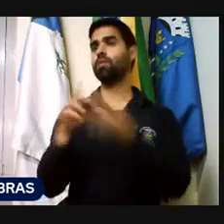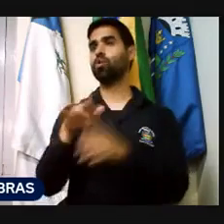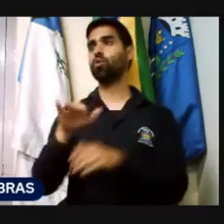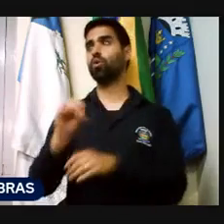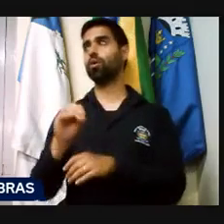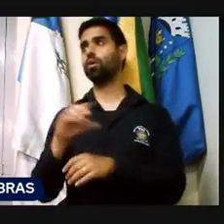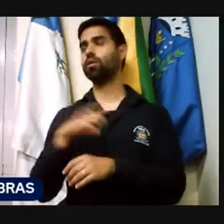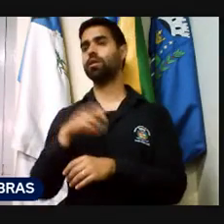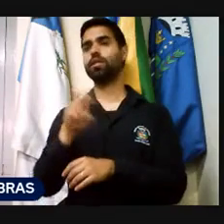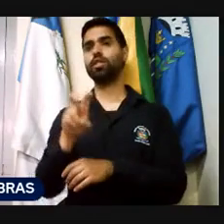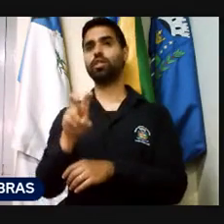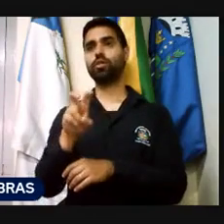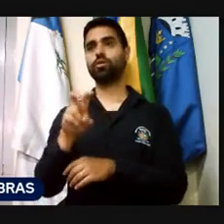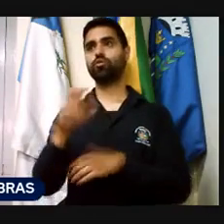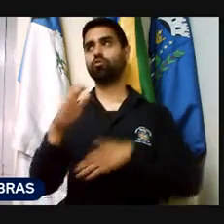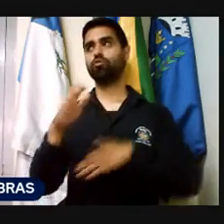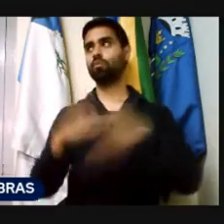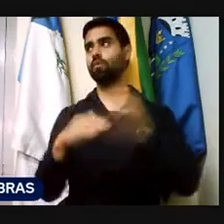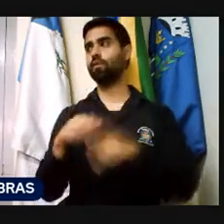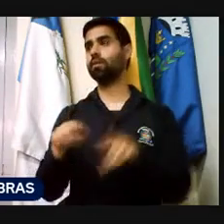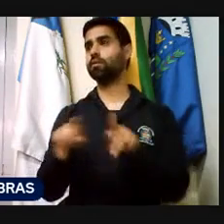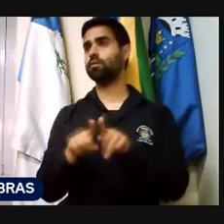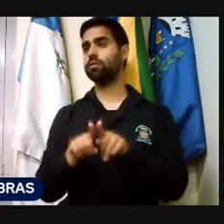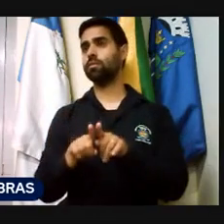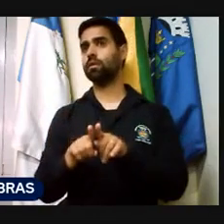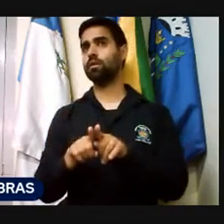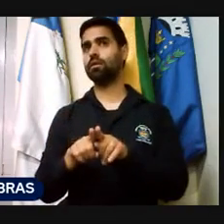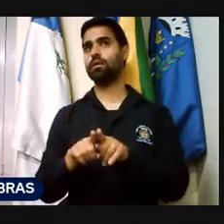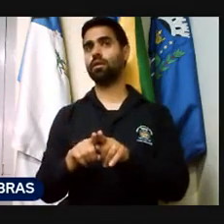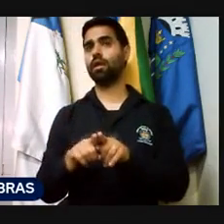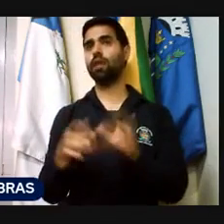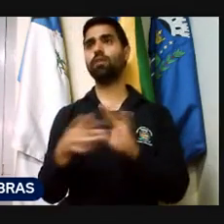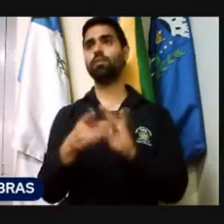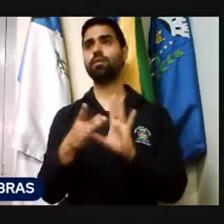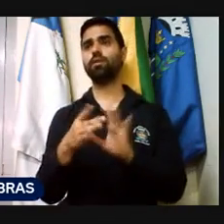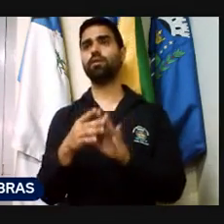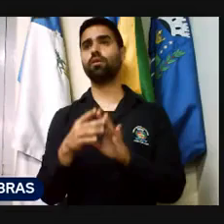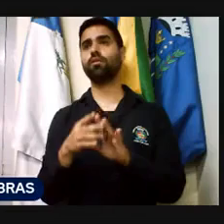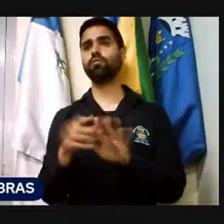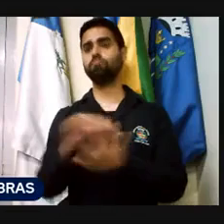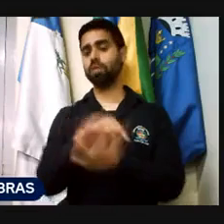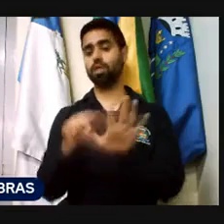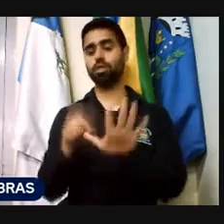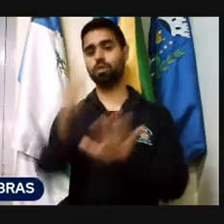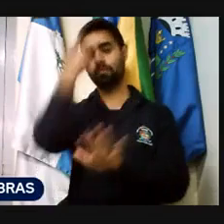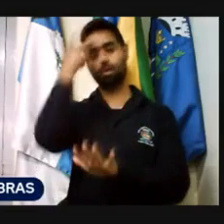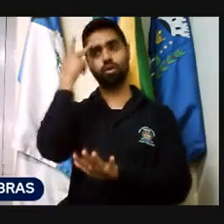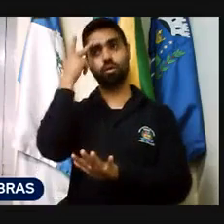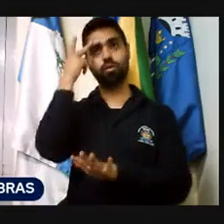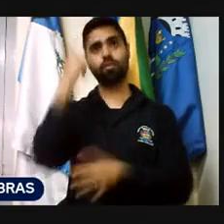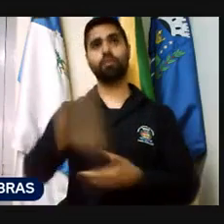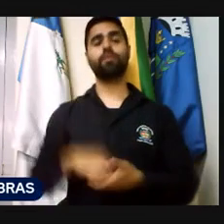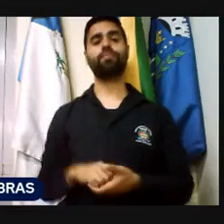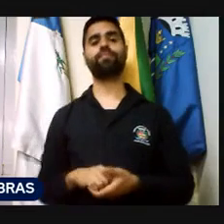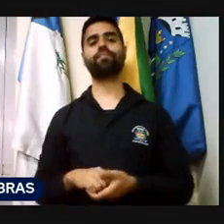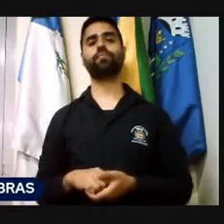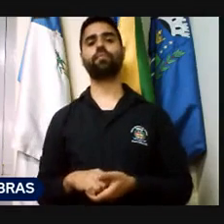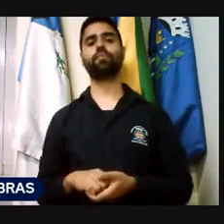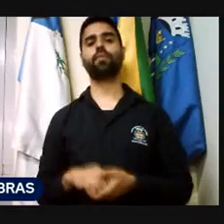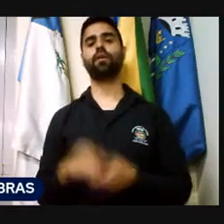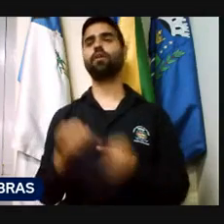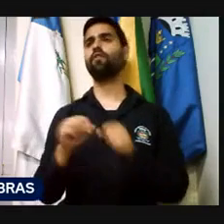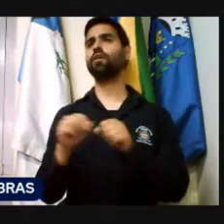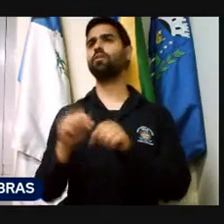5 servidores, onde eu enalteço a disponibilidade desses servidores de estar lá fazendo